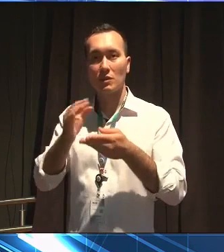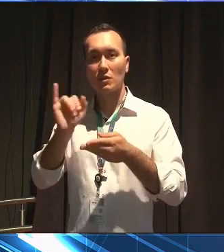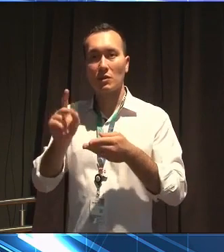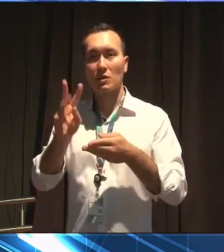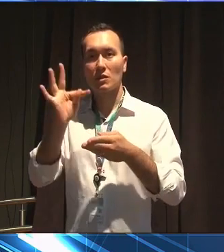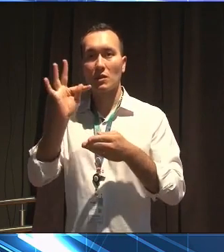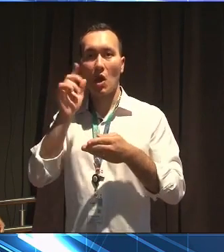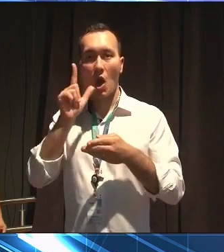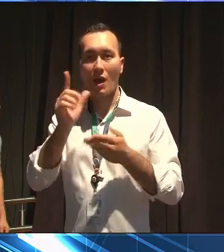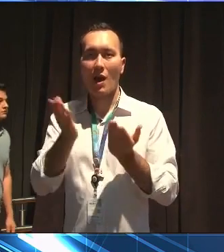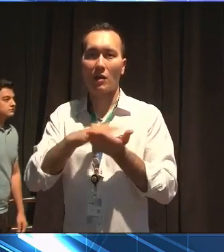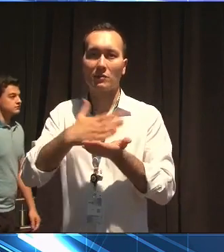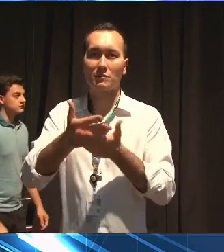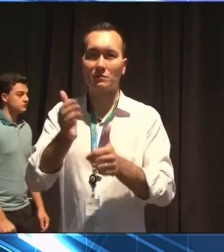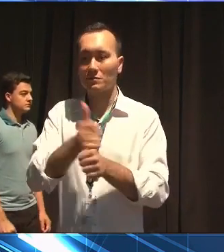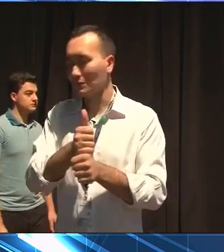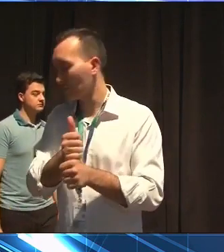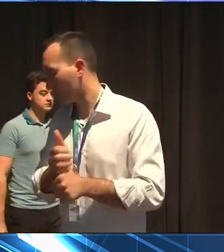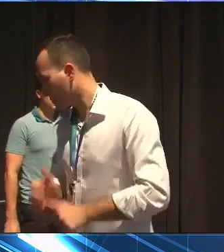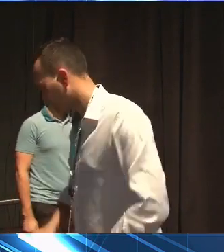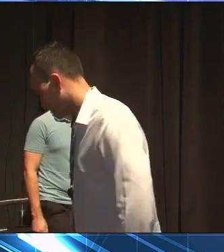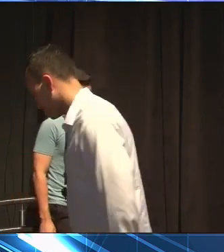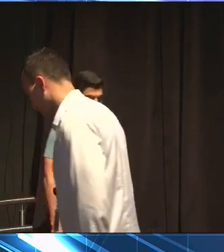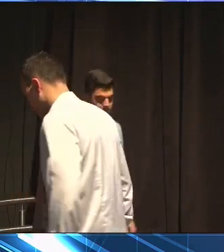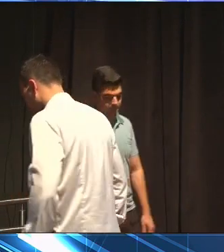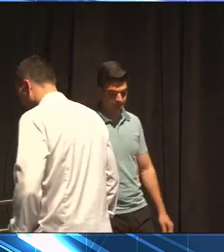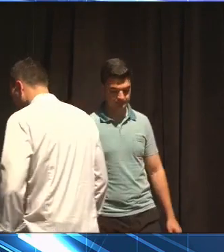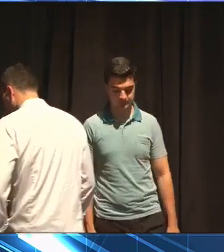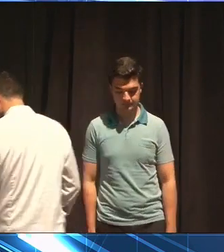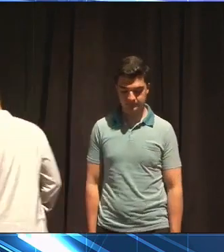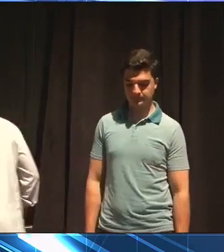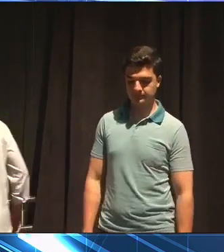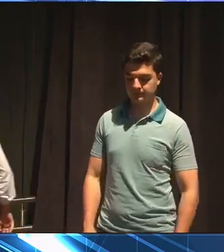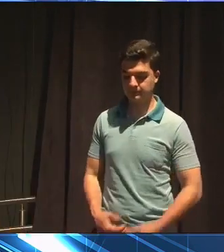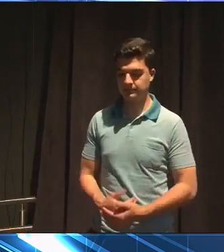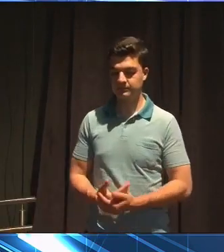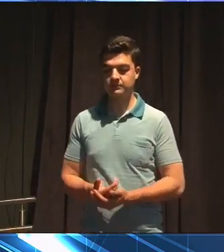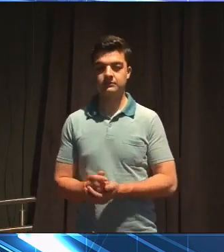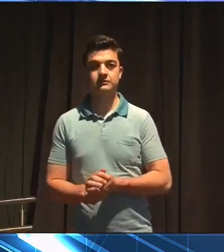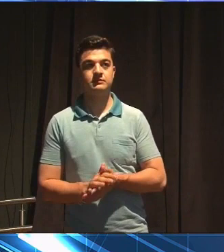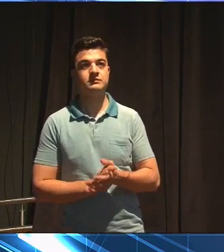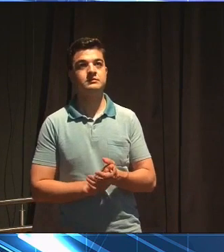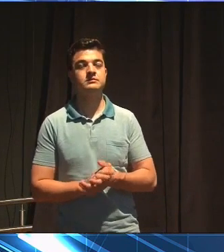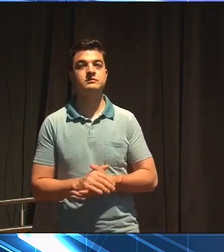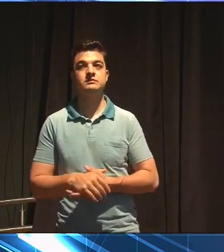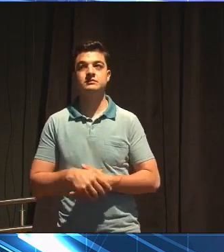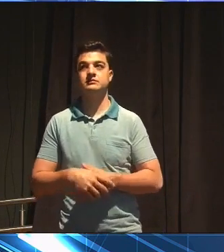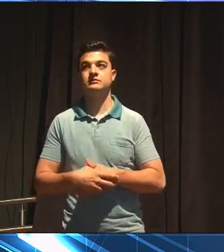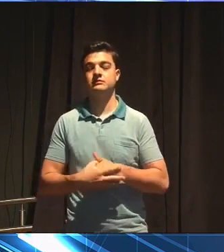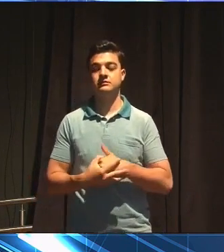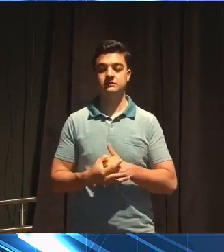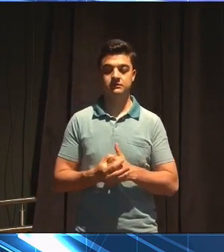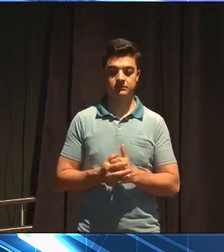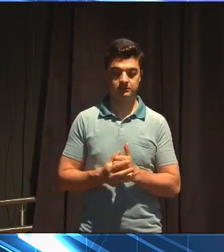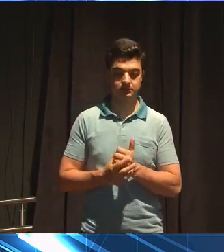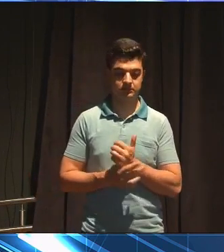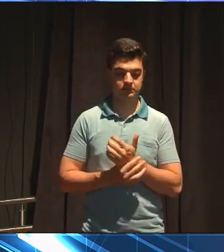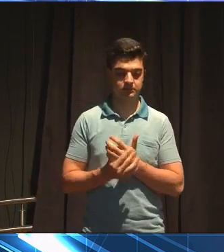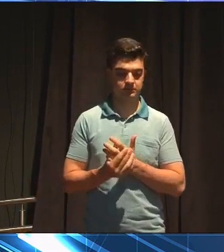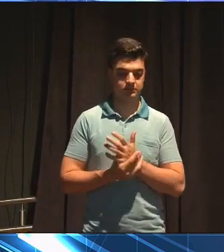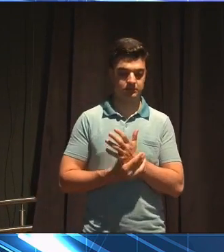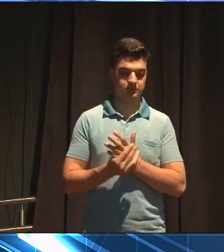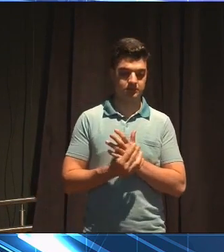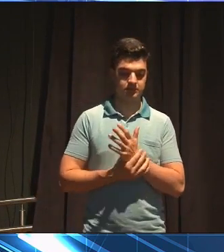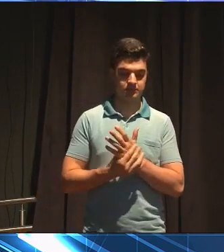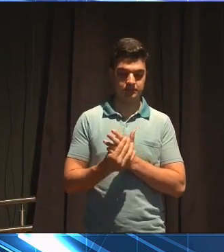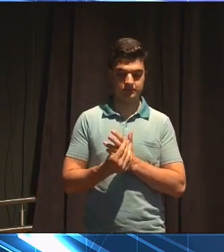interoperabilidade aí desse token. Aí todas as minhas APIs conseguem ler as